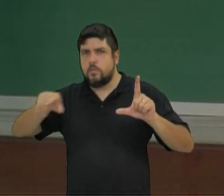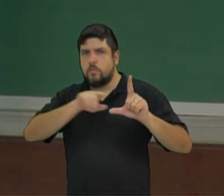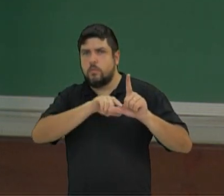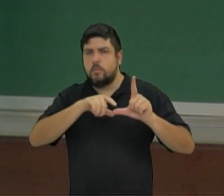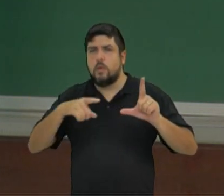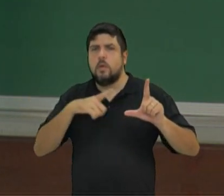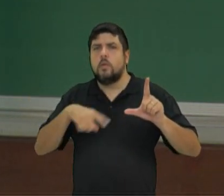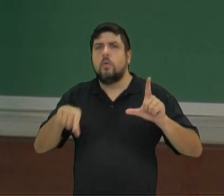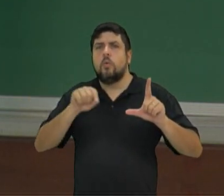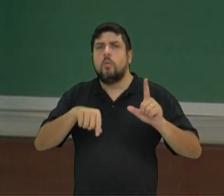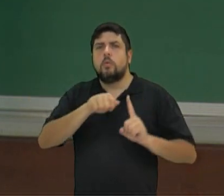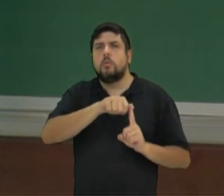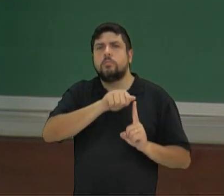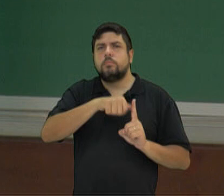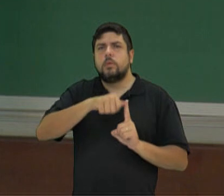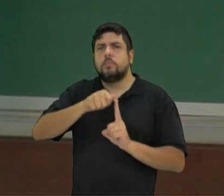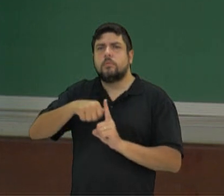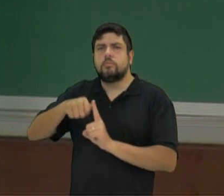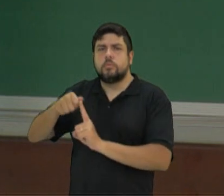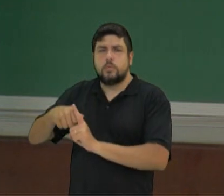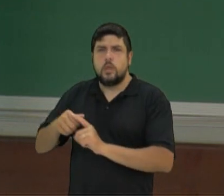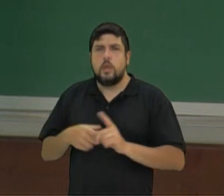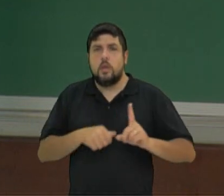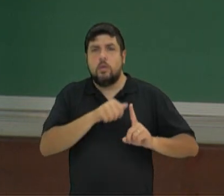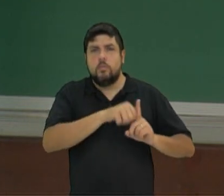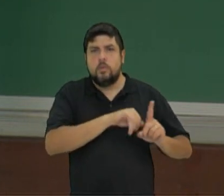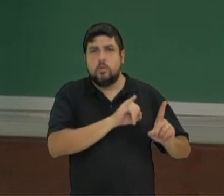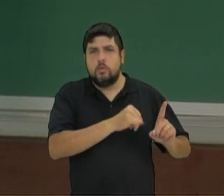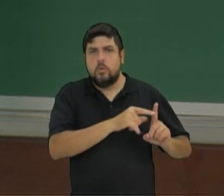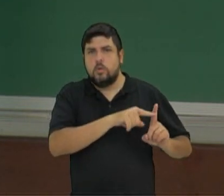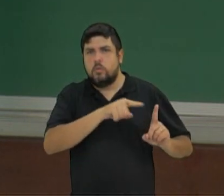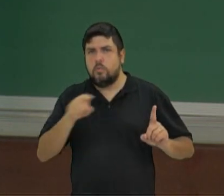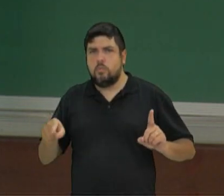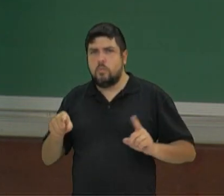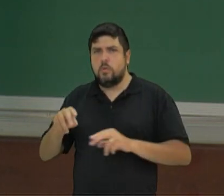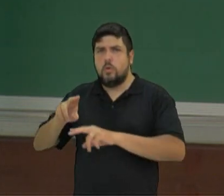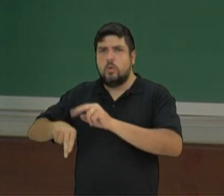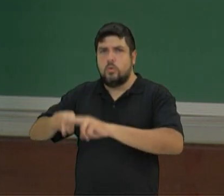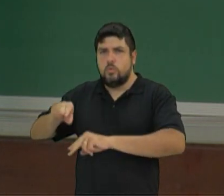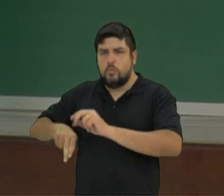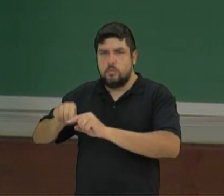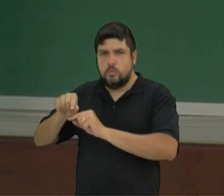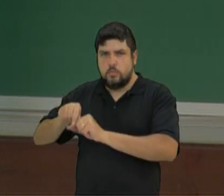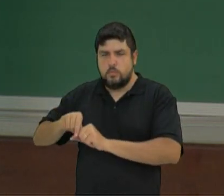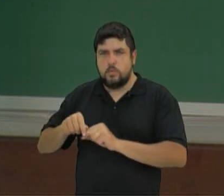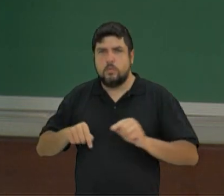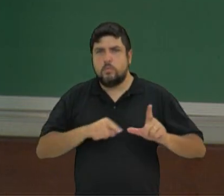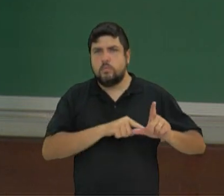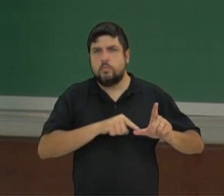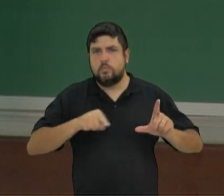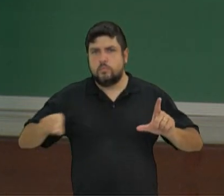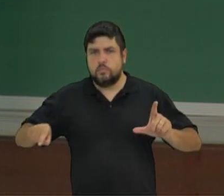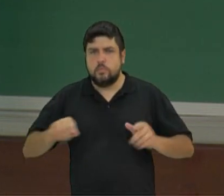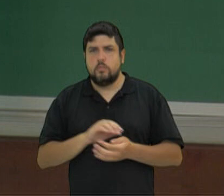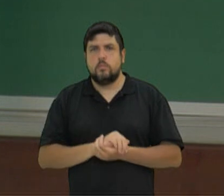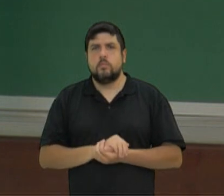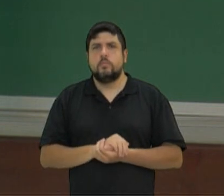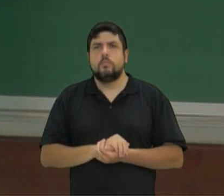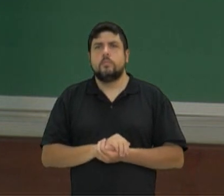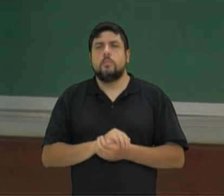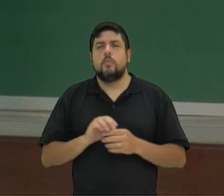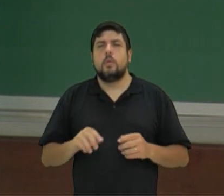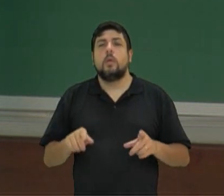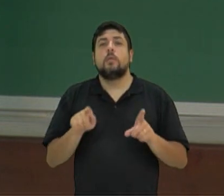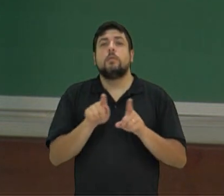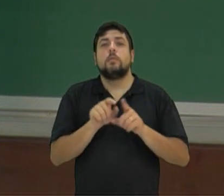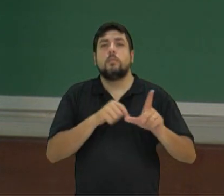os meses de vendas, De janeiro até junho. Então, eles pegaram um semestre do ano, certo?